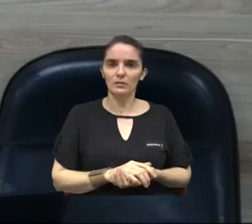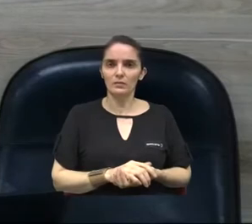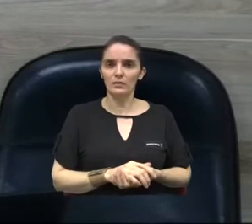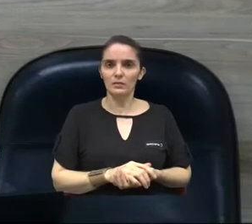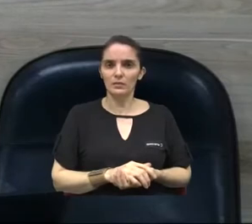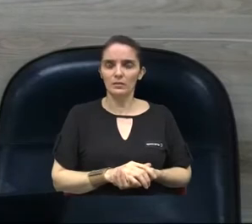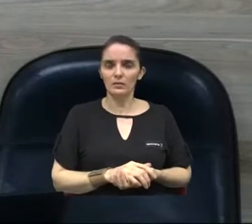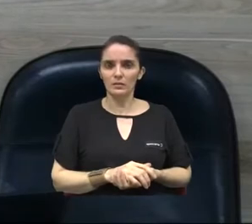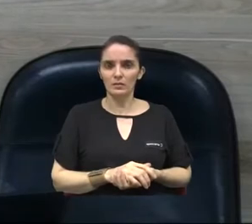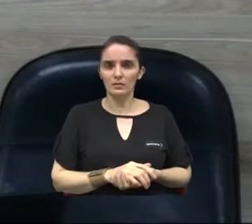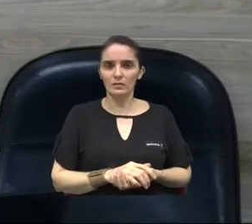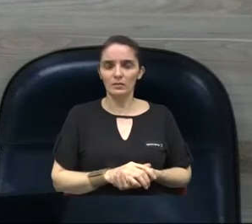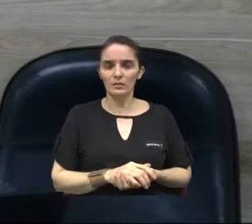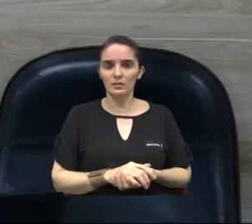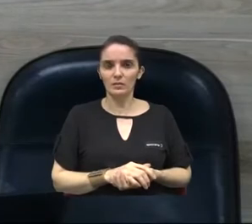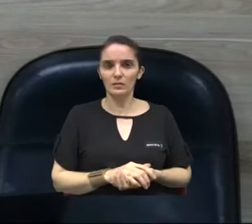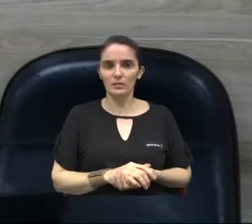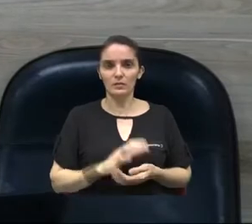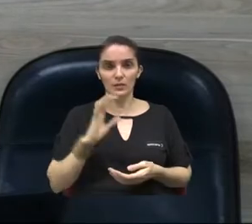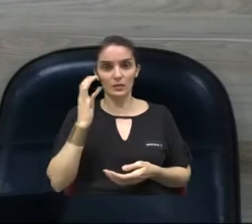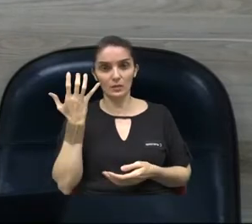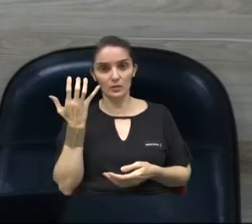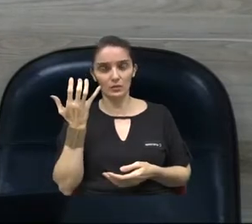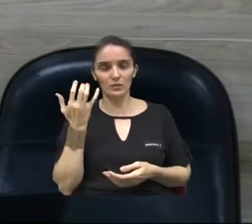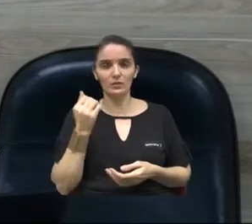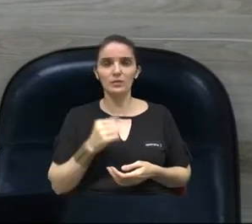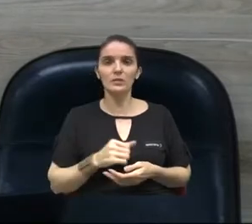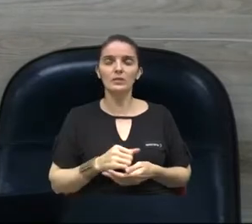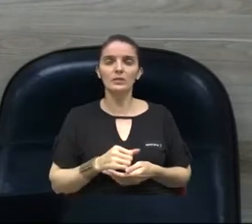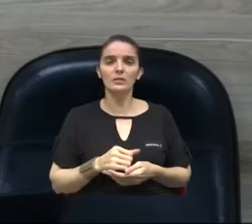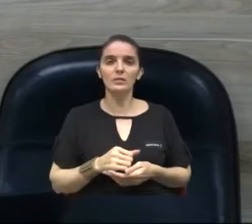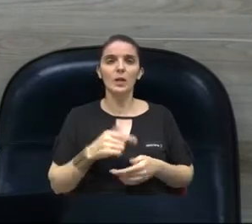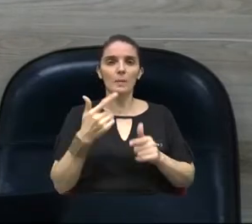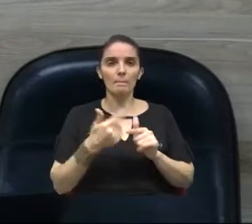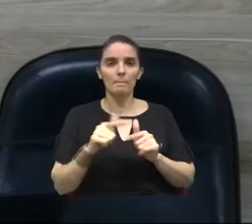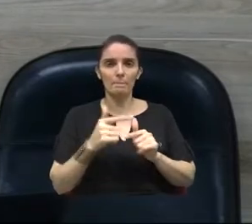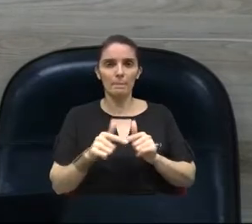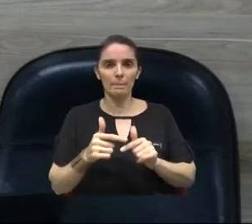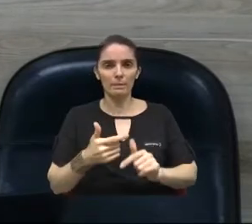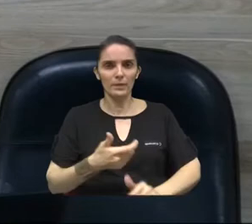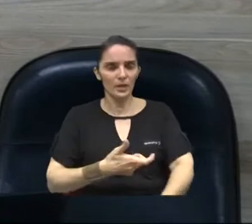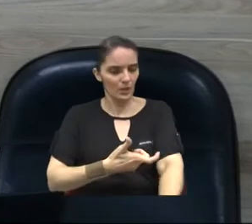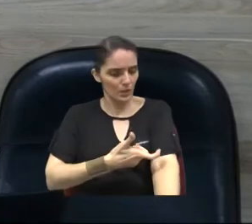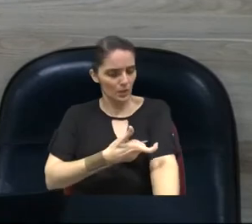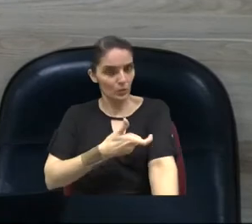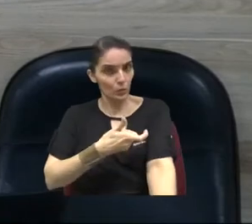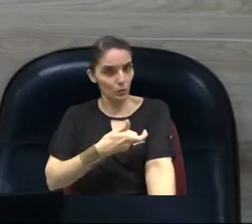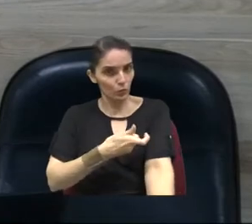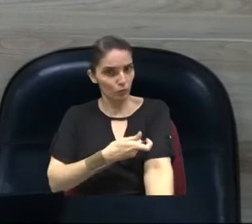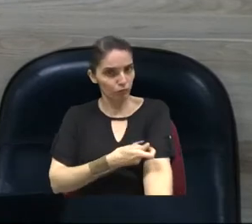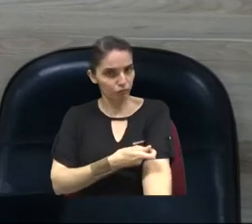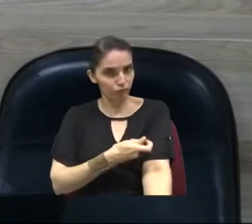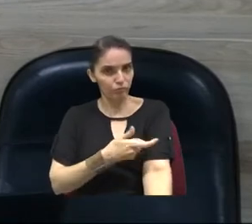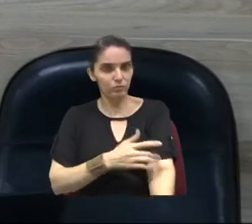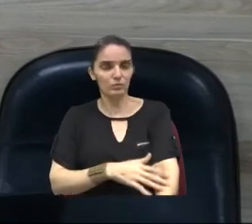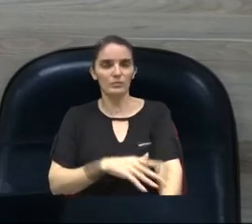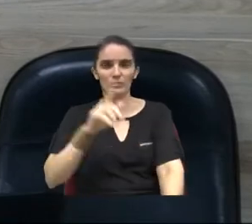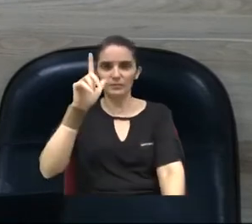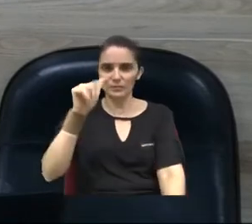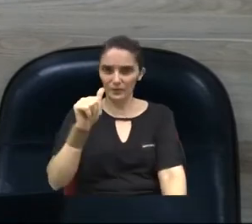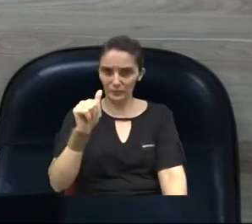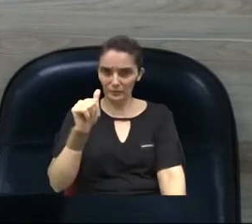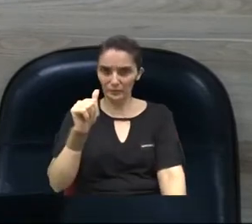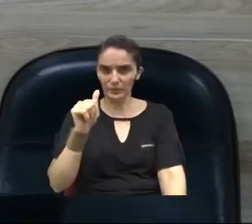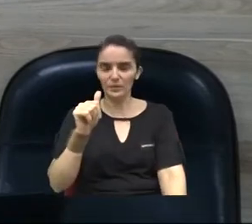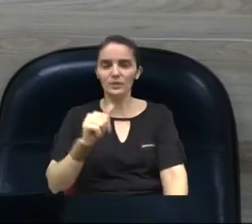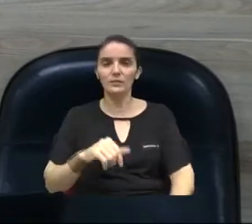tão raros de ver por problemas de necrose, doutora Mayra. Aplicação errada da droga